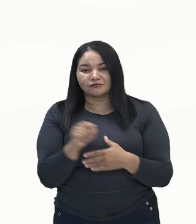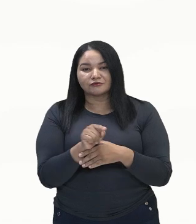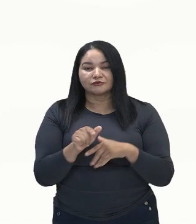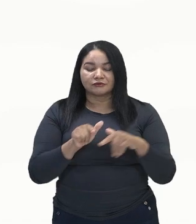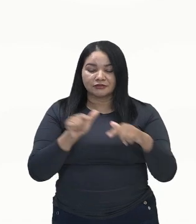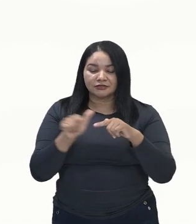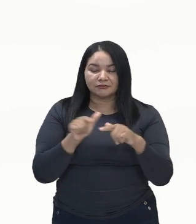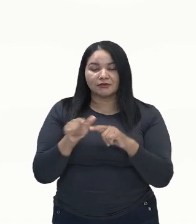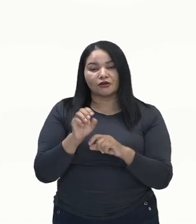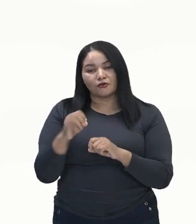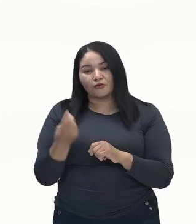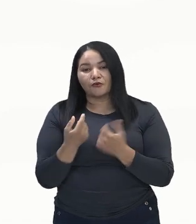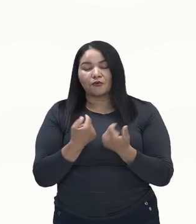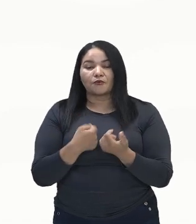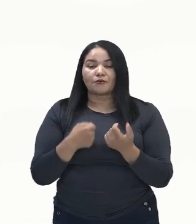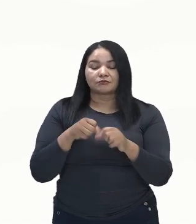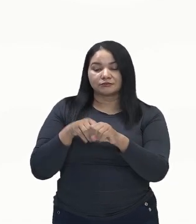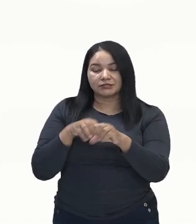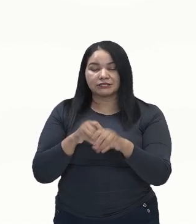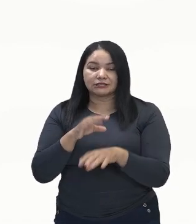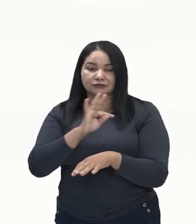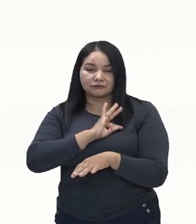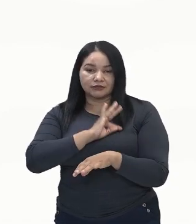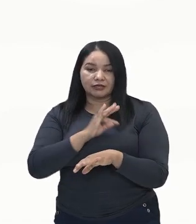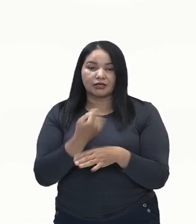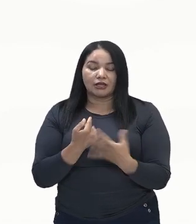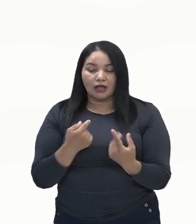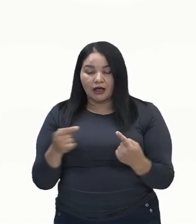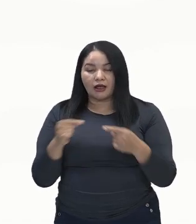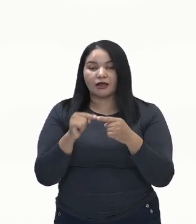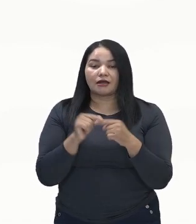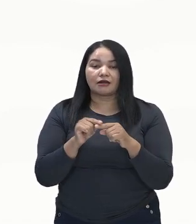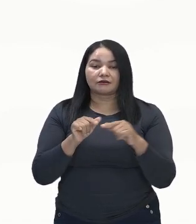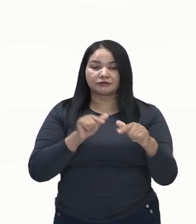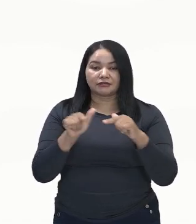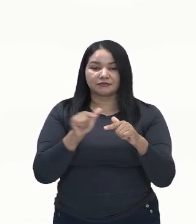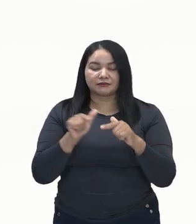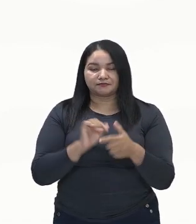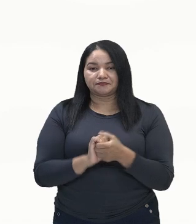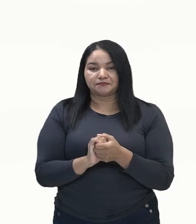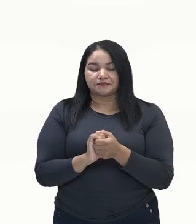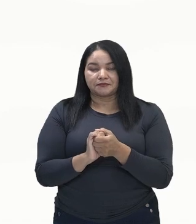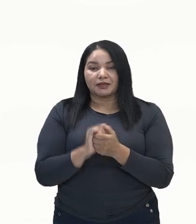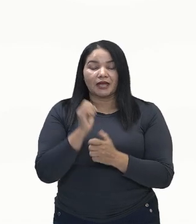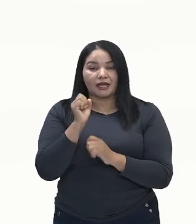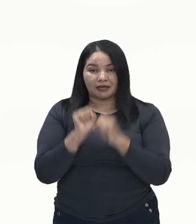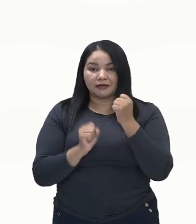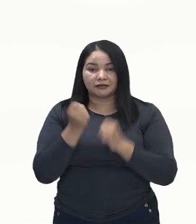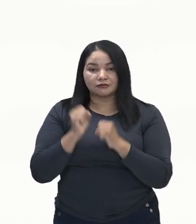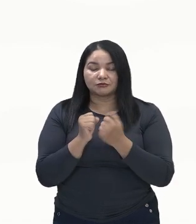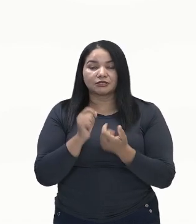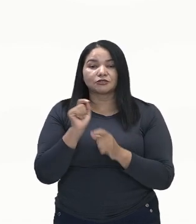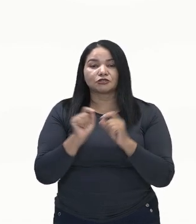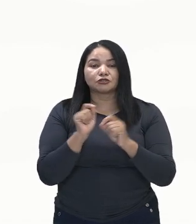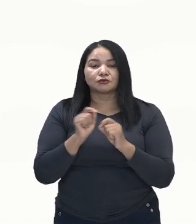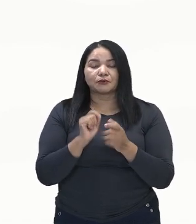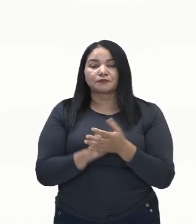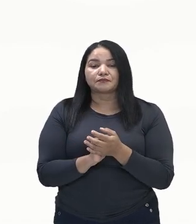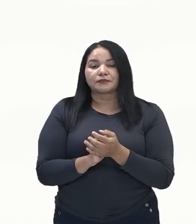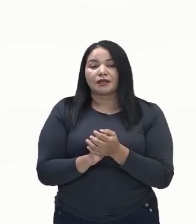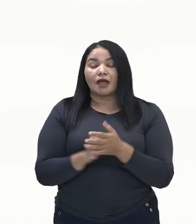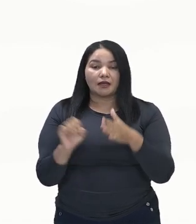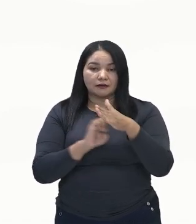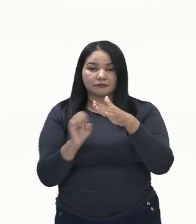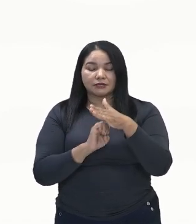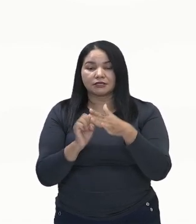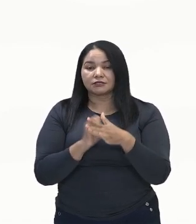básica ou a educação técnica com o trabalho. O que acontece? As empresas, em decorrência de uma questão legal, elas são obrigadas ali